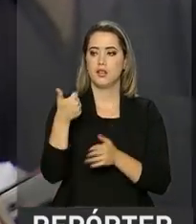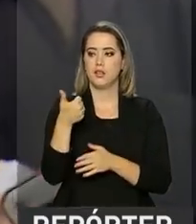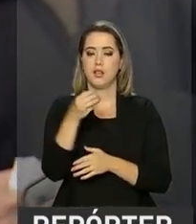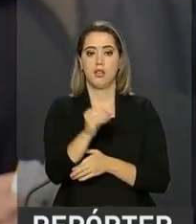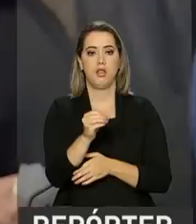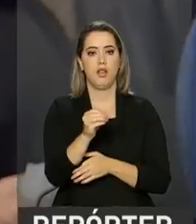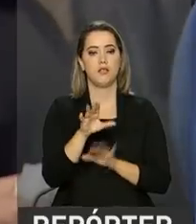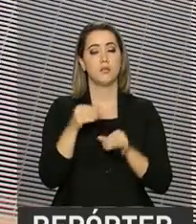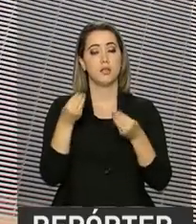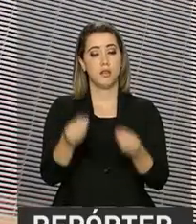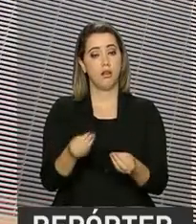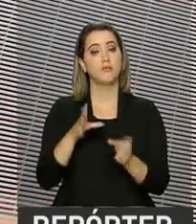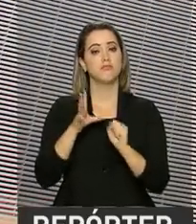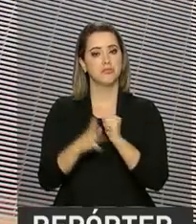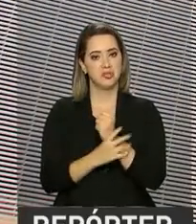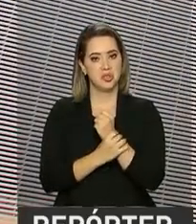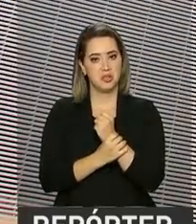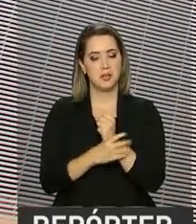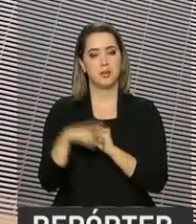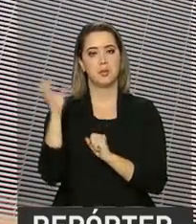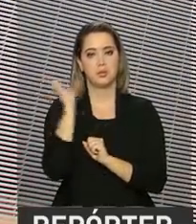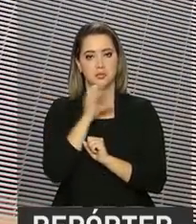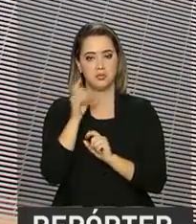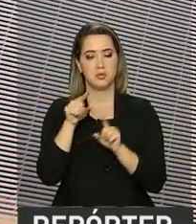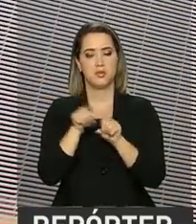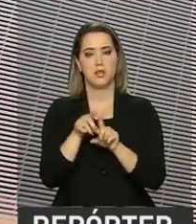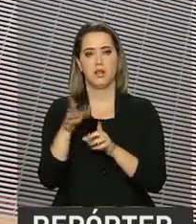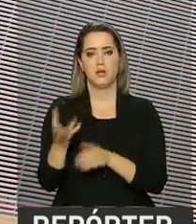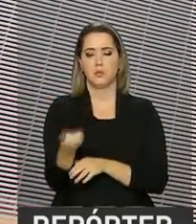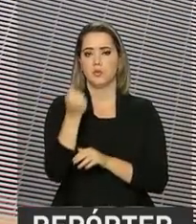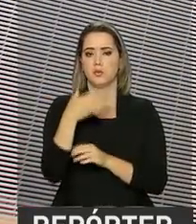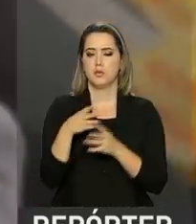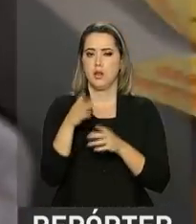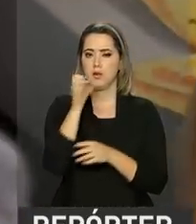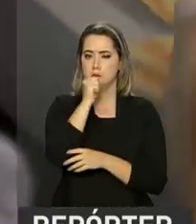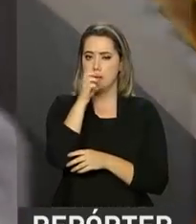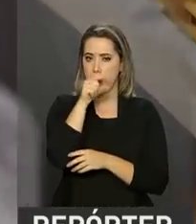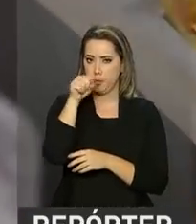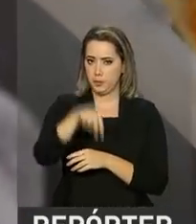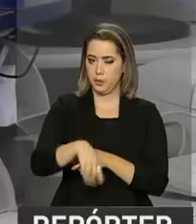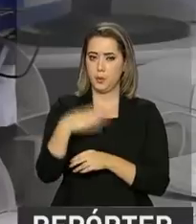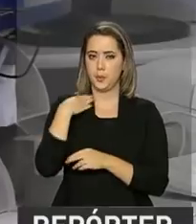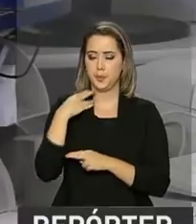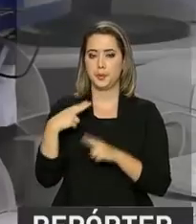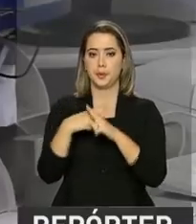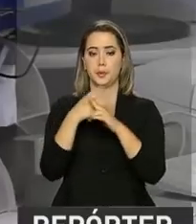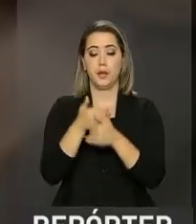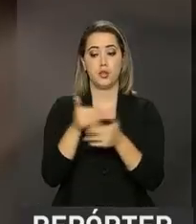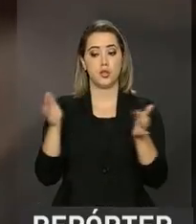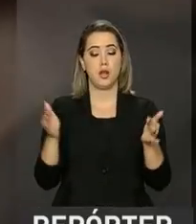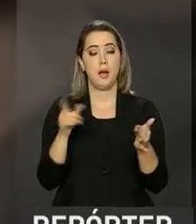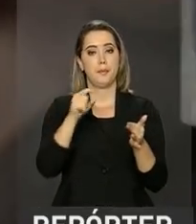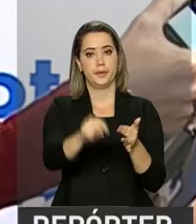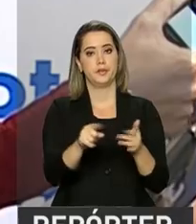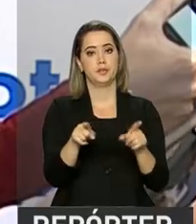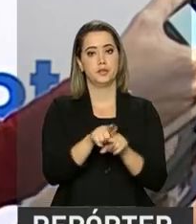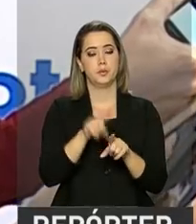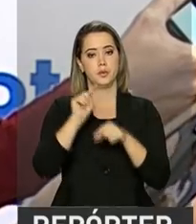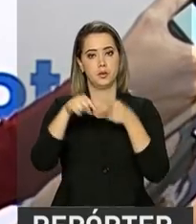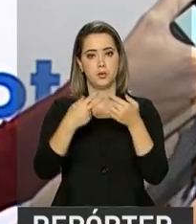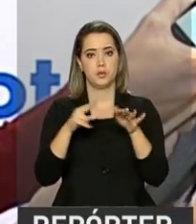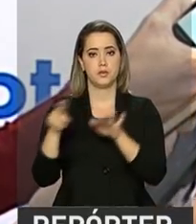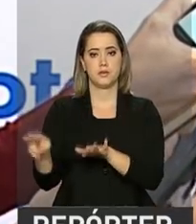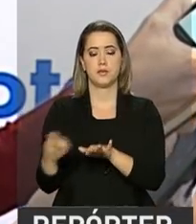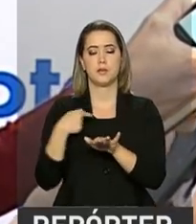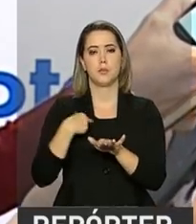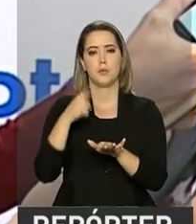a rapidez nos saques, a Caixa Econômica Federal terá agências abertas neste sábado e horário especial na próxima semana. Nós